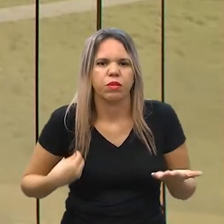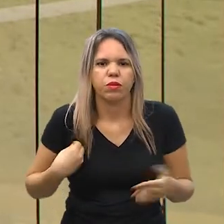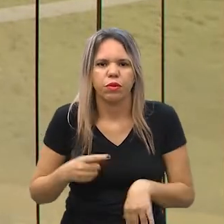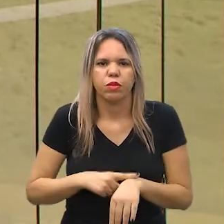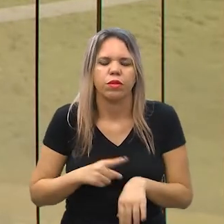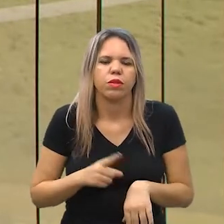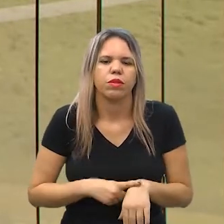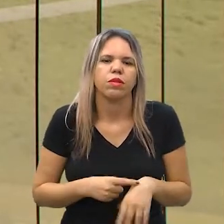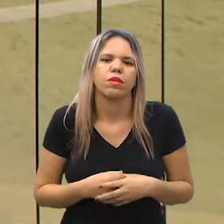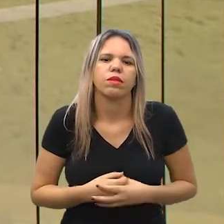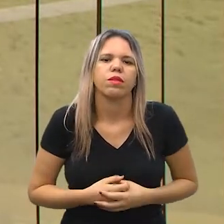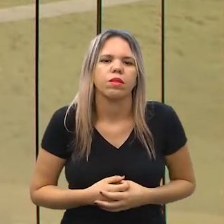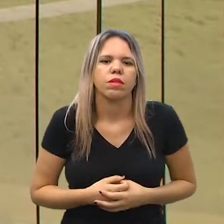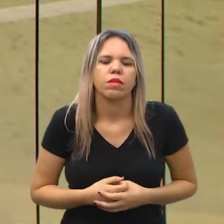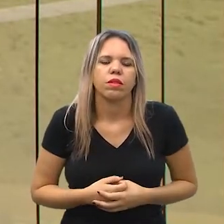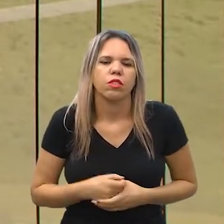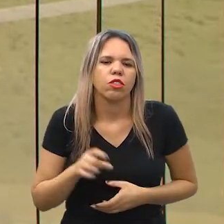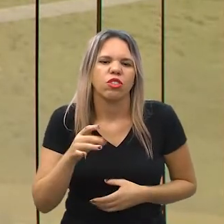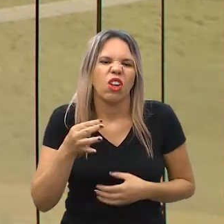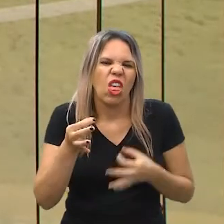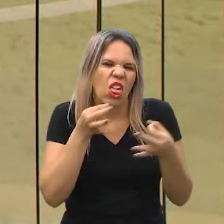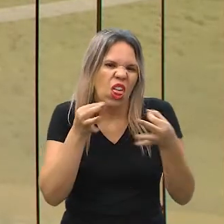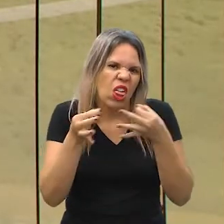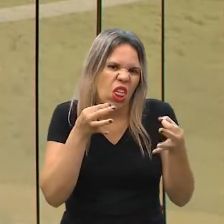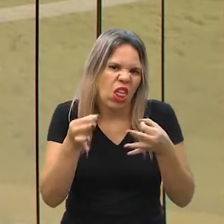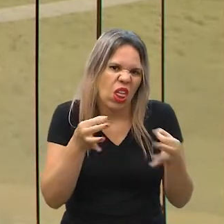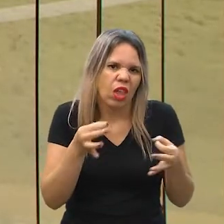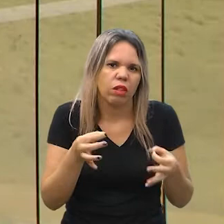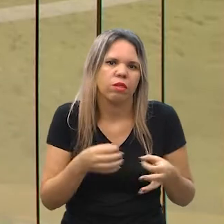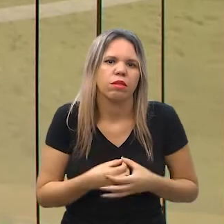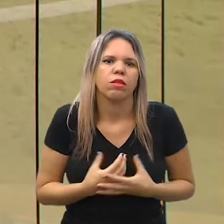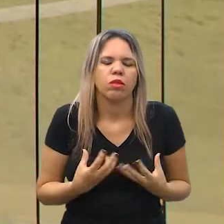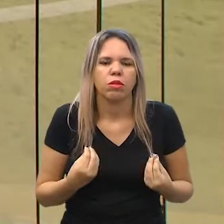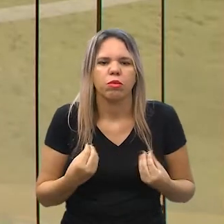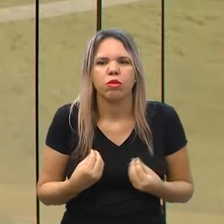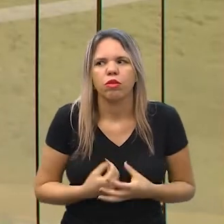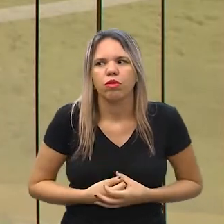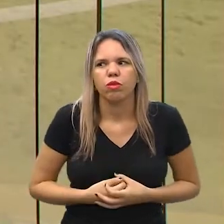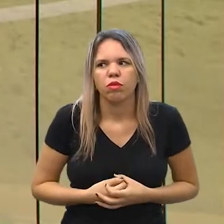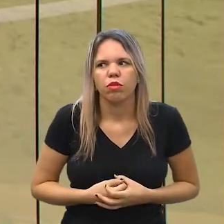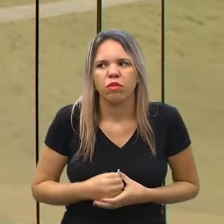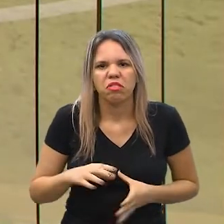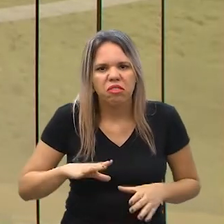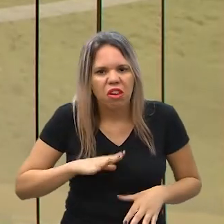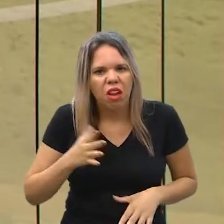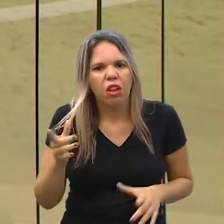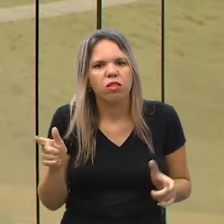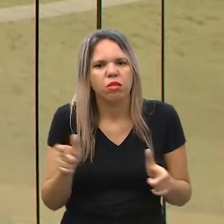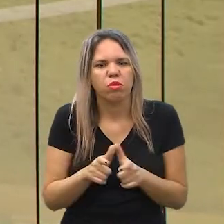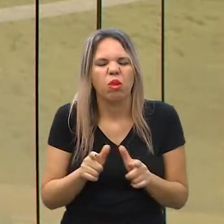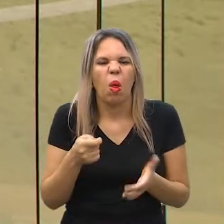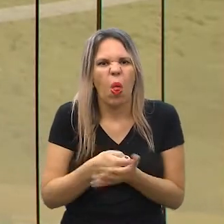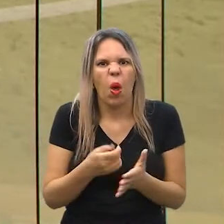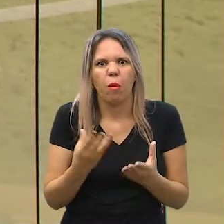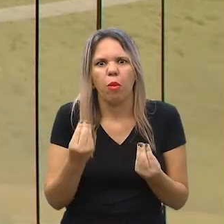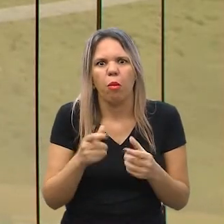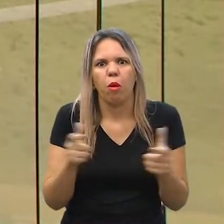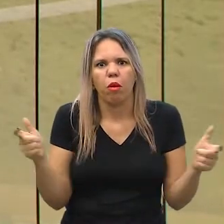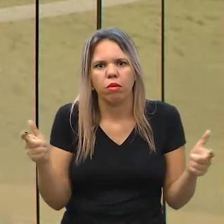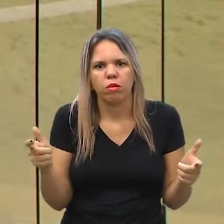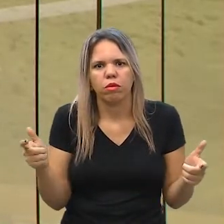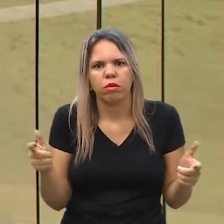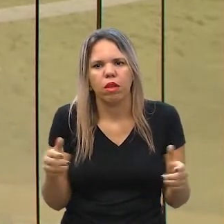vivendo um momento em que é só crítica, eles criticam muito e agem muito pouco, cobram